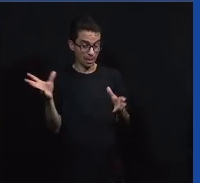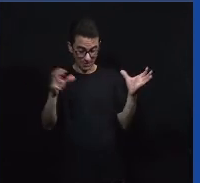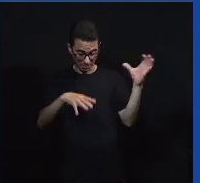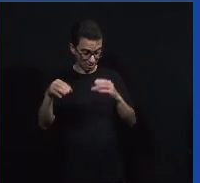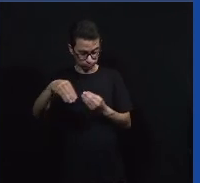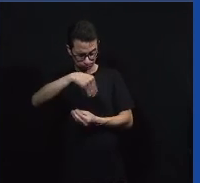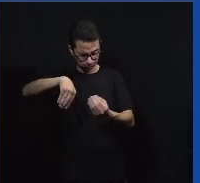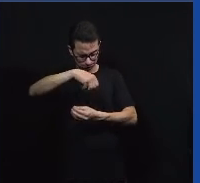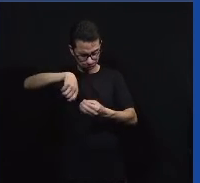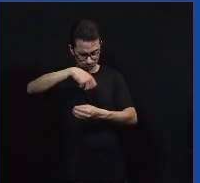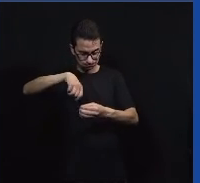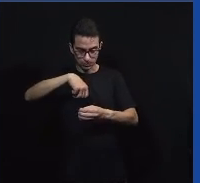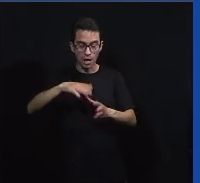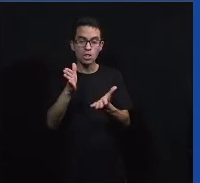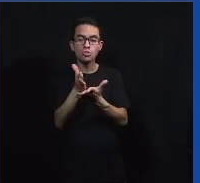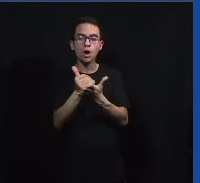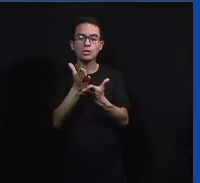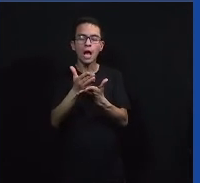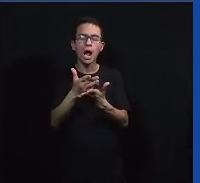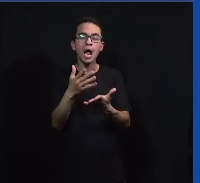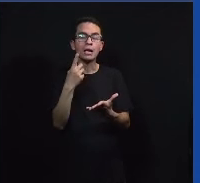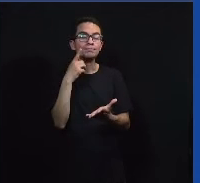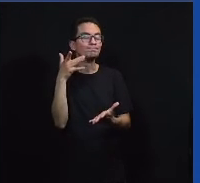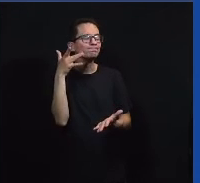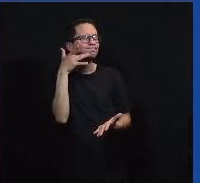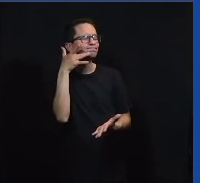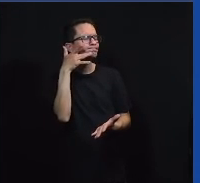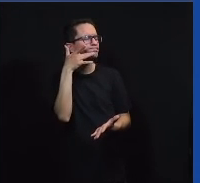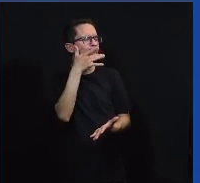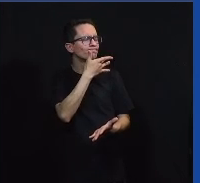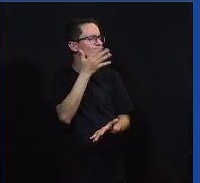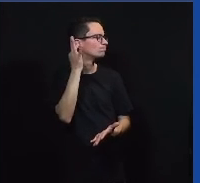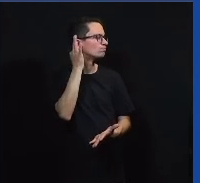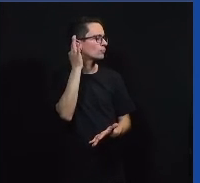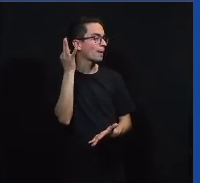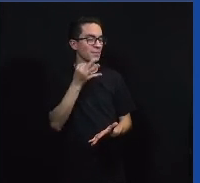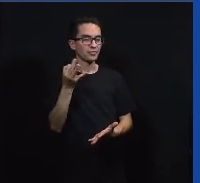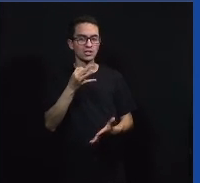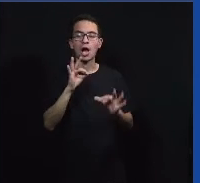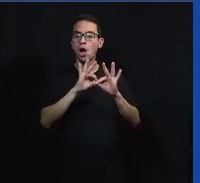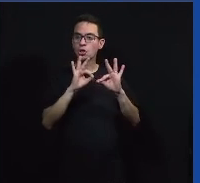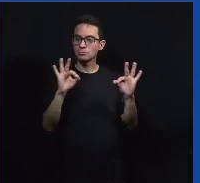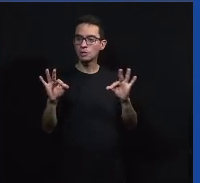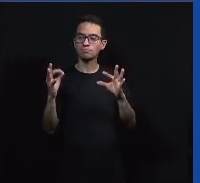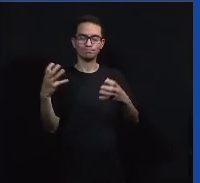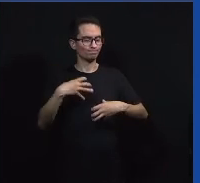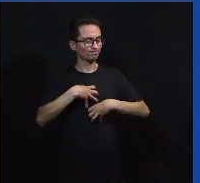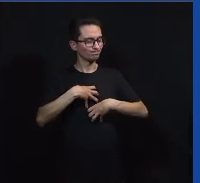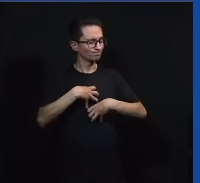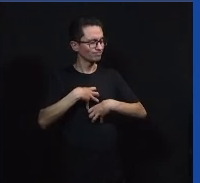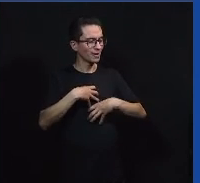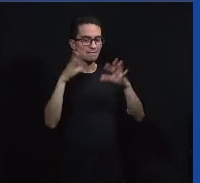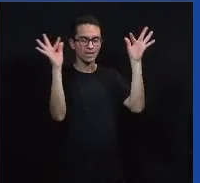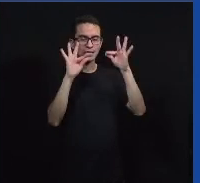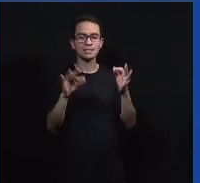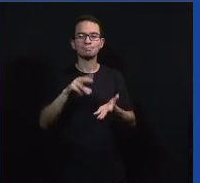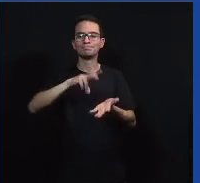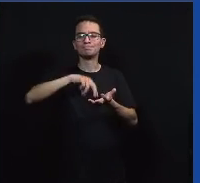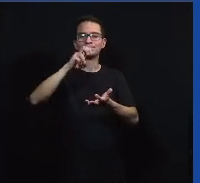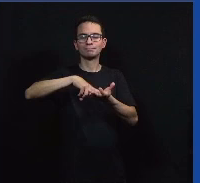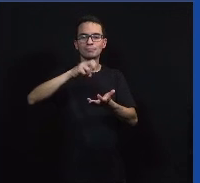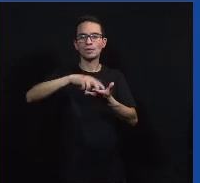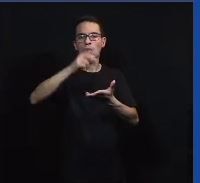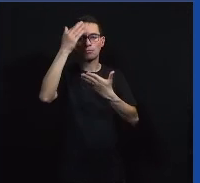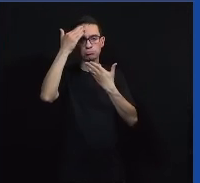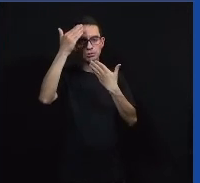daquelas deliciosas. Então, super missão cumprida, a gente está super feliz e vocês foram, a gente